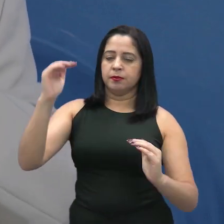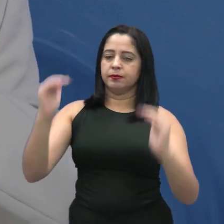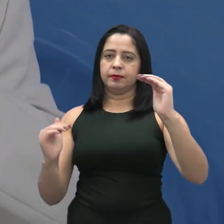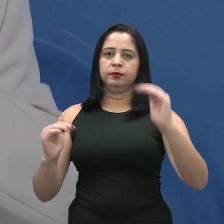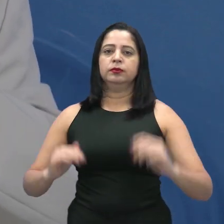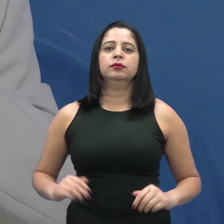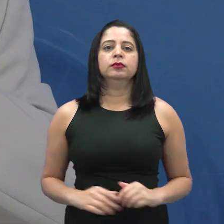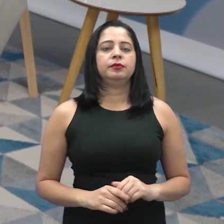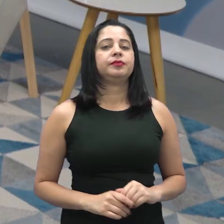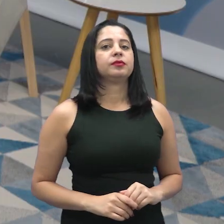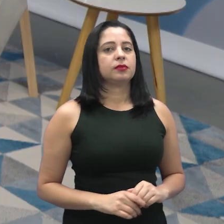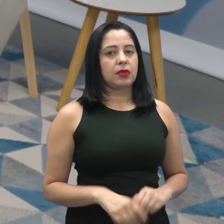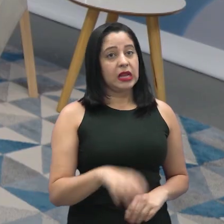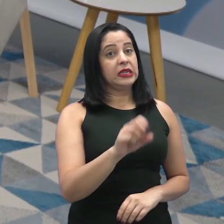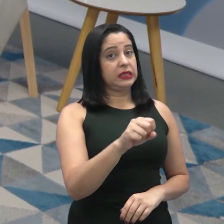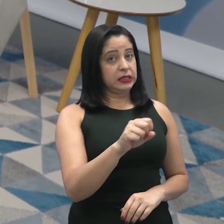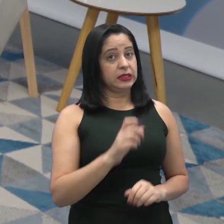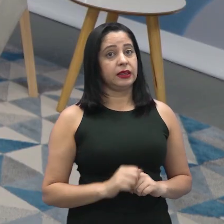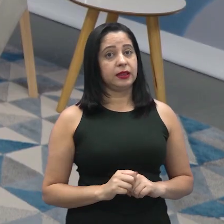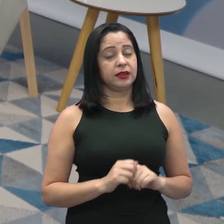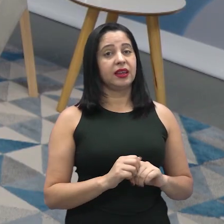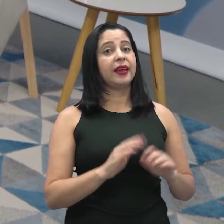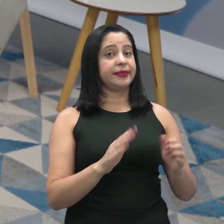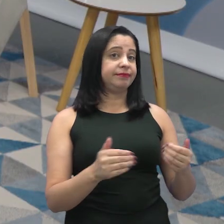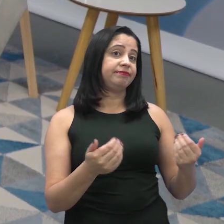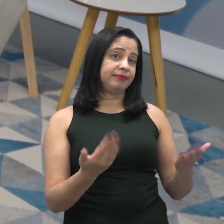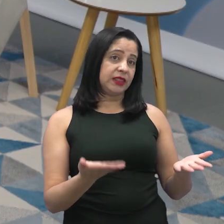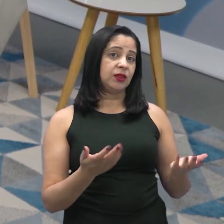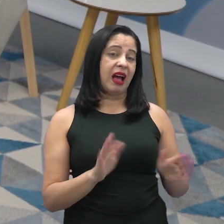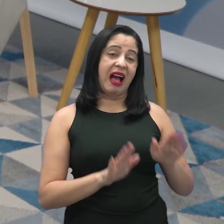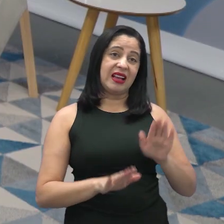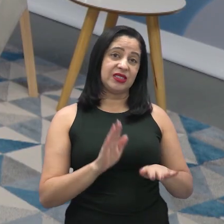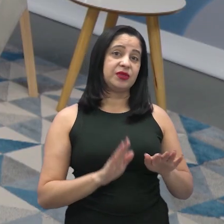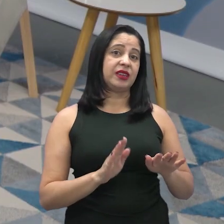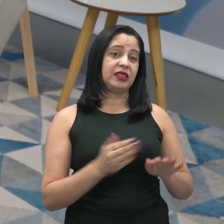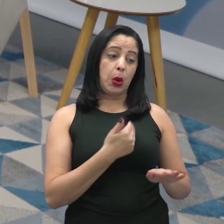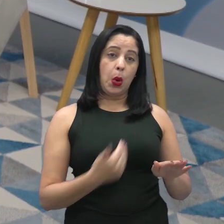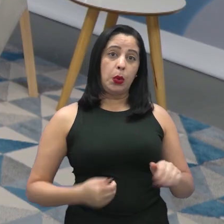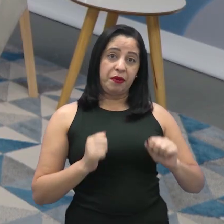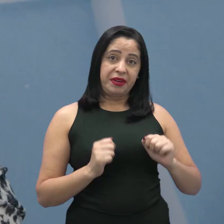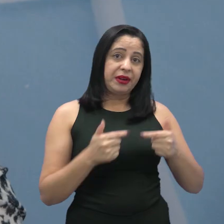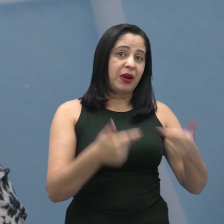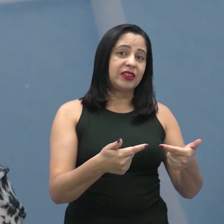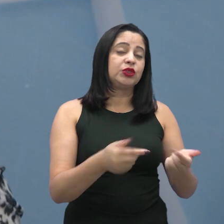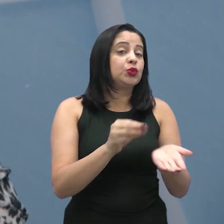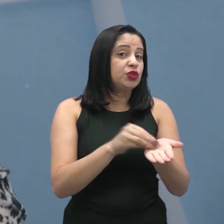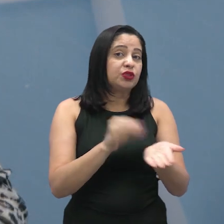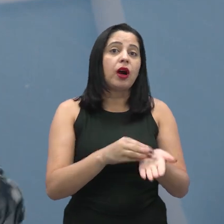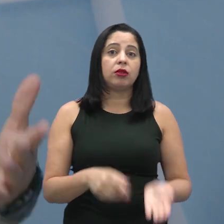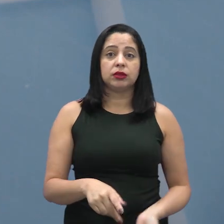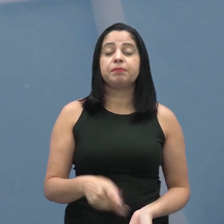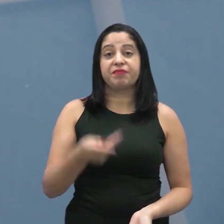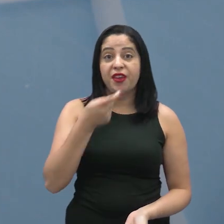contradições. E aí, nesses casos, muitas políticas públicas acabam auxiliando, né? O senhor citou na questão da educação,